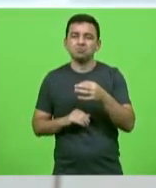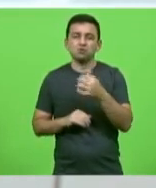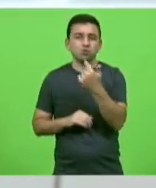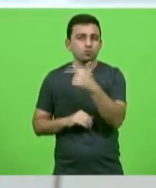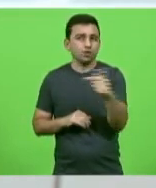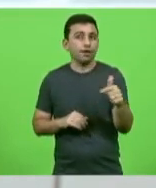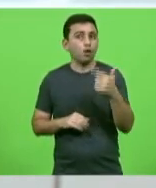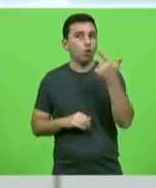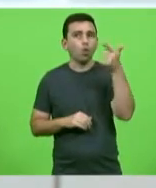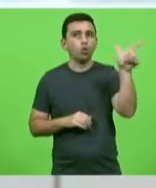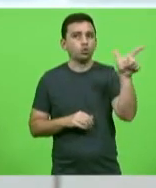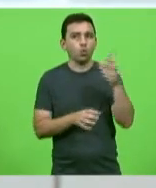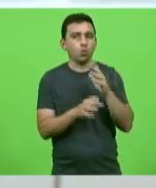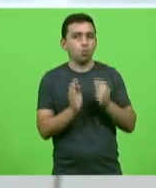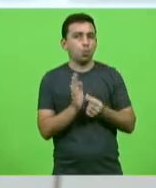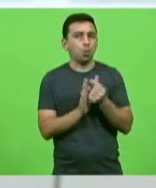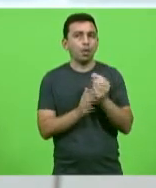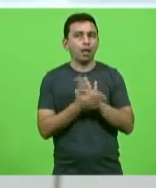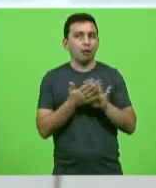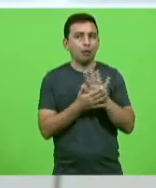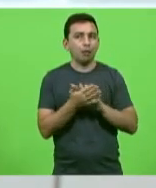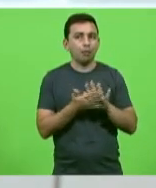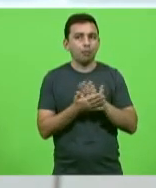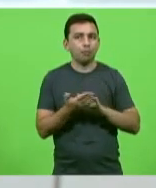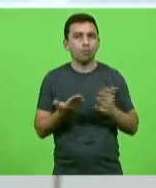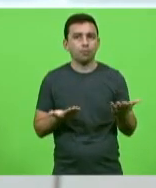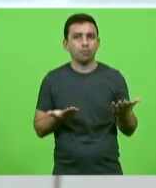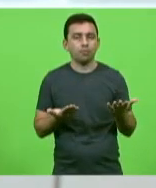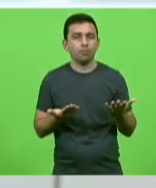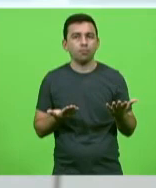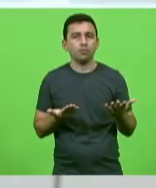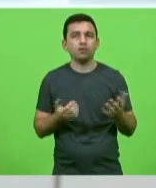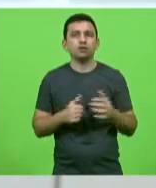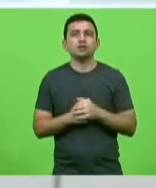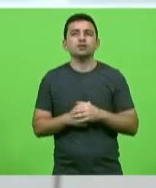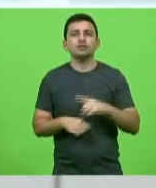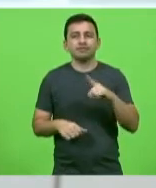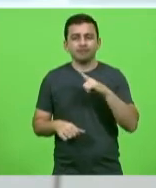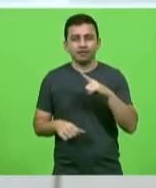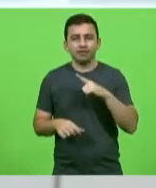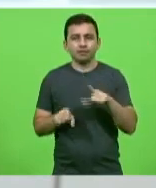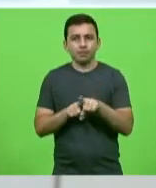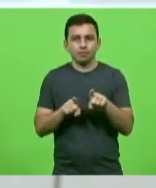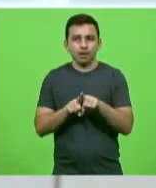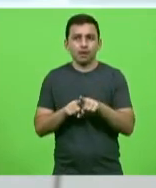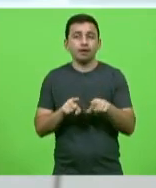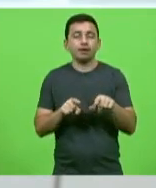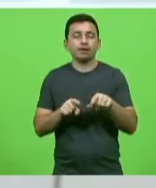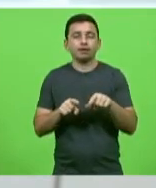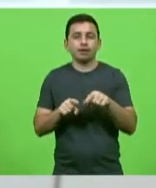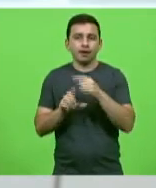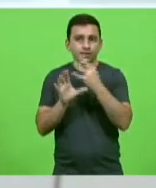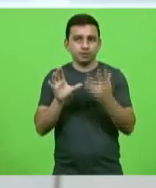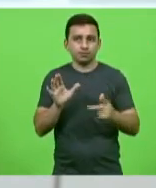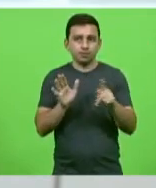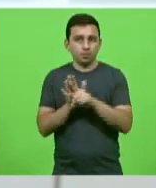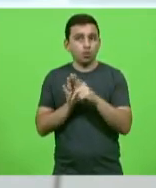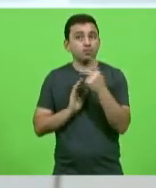orçamentos apresentam características próprias de montagem e vieram